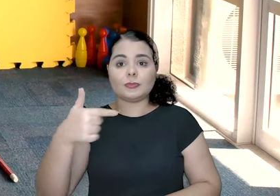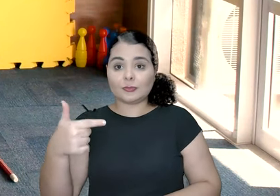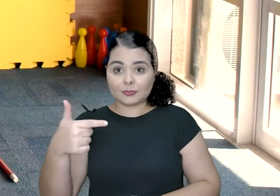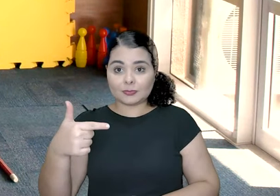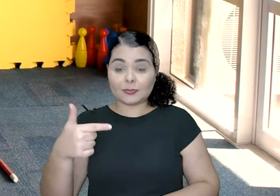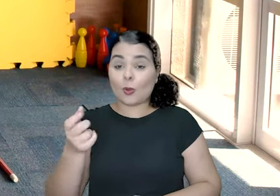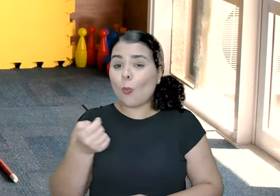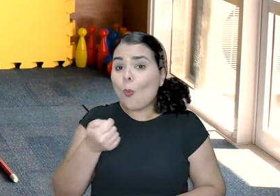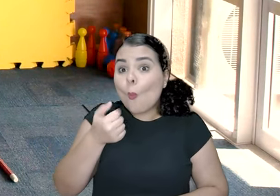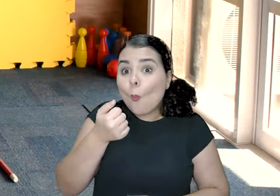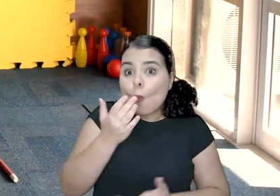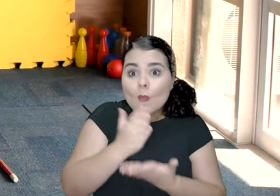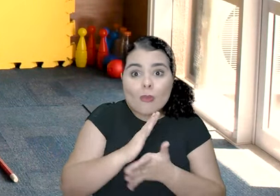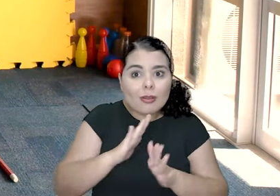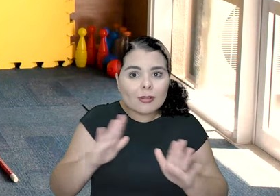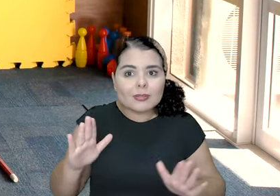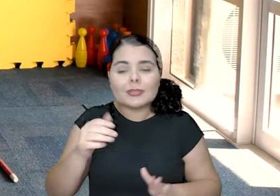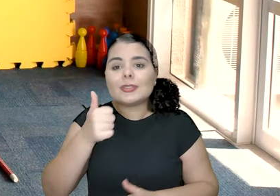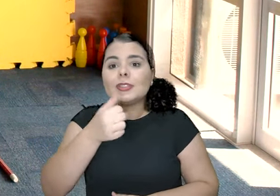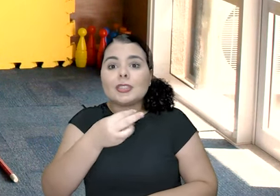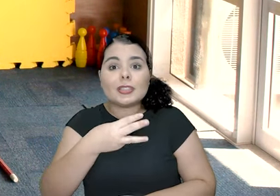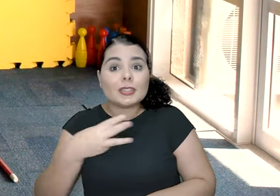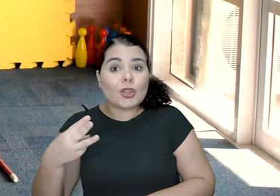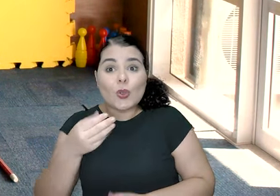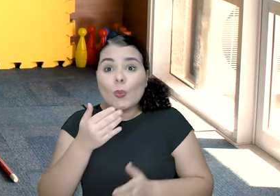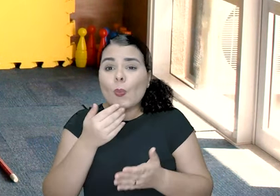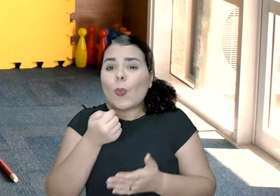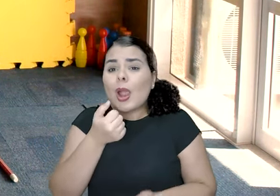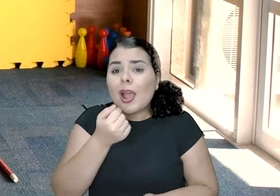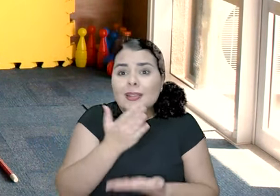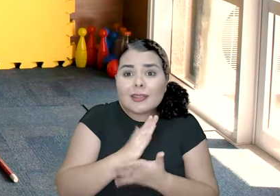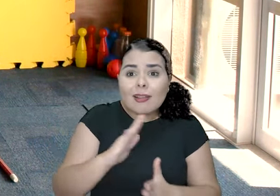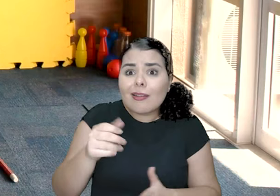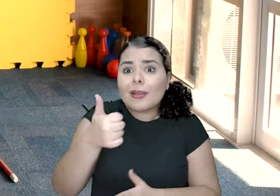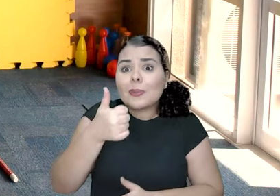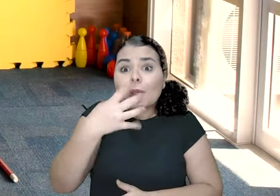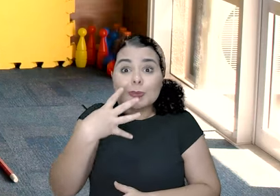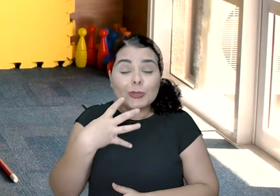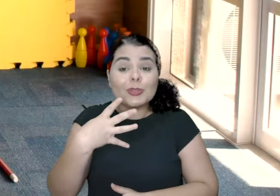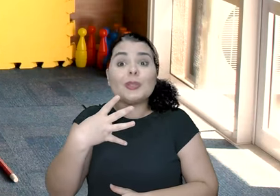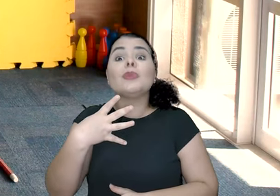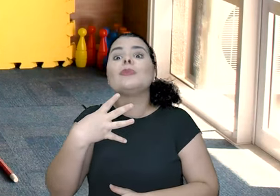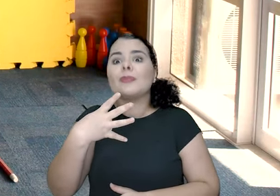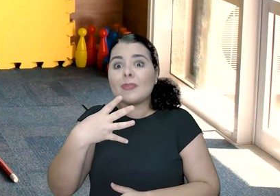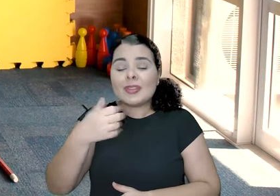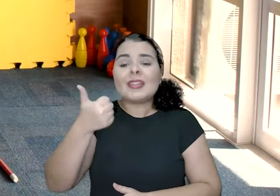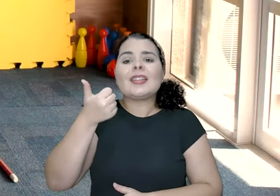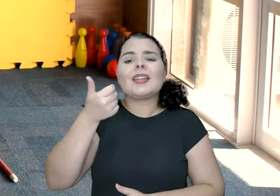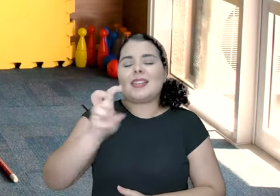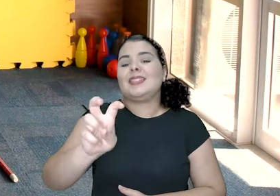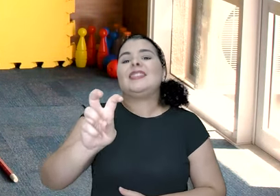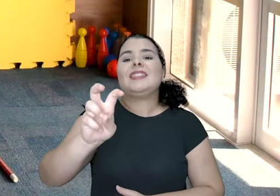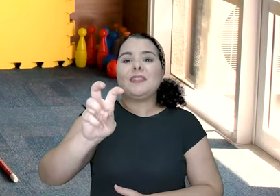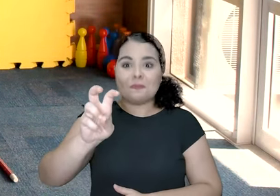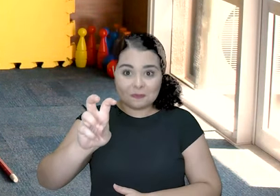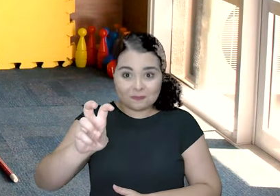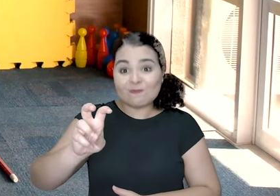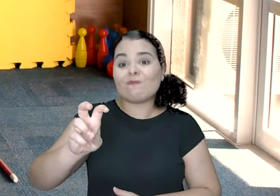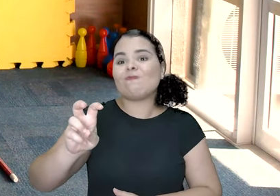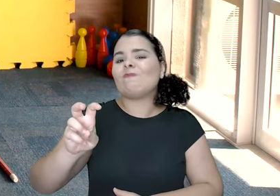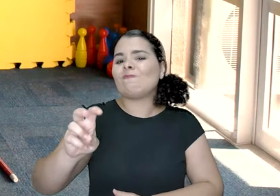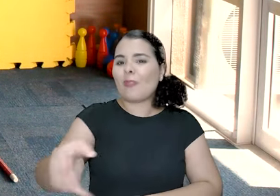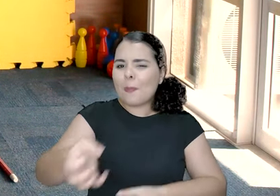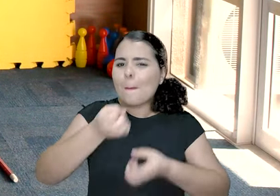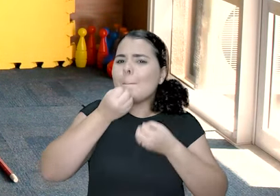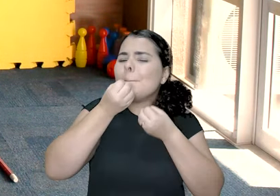doze, tá acabando. Treze, acabando. Quatorze e quinze.